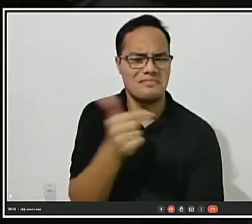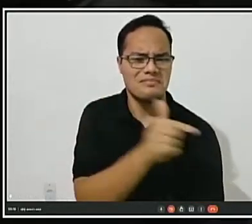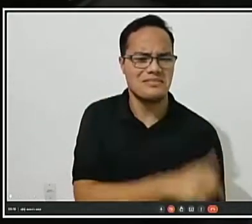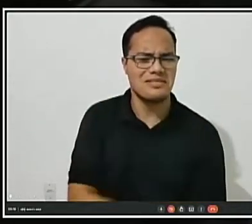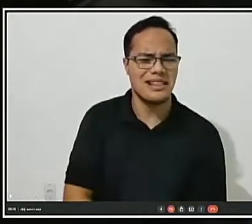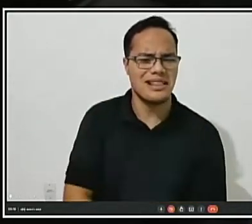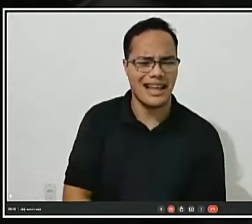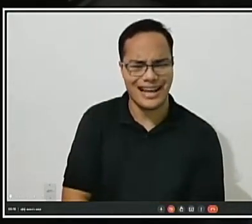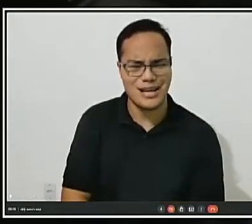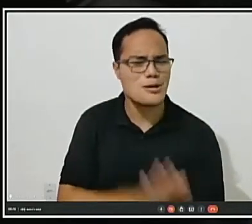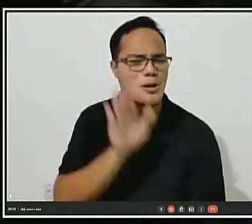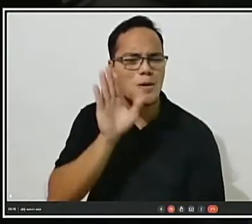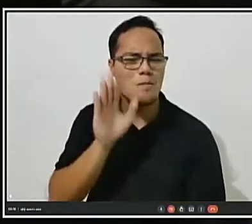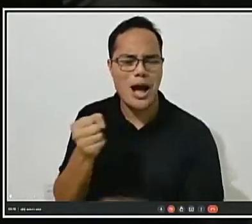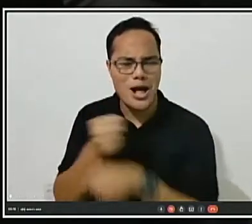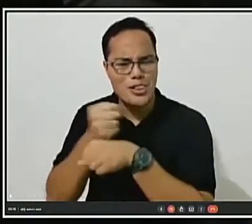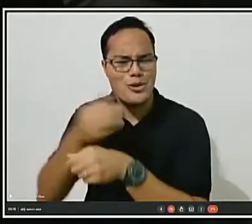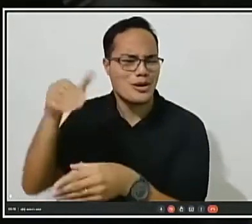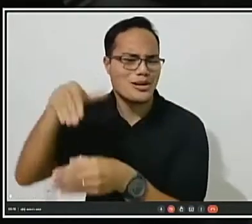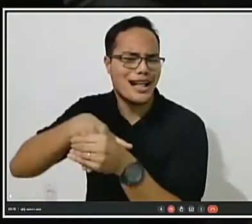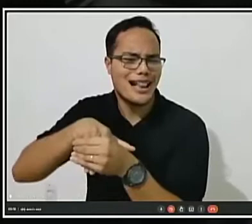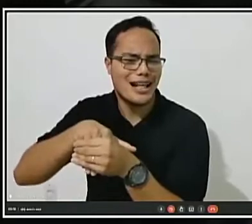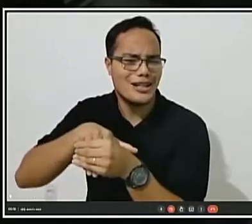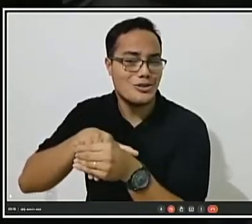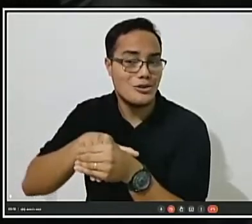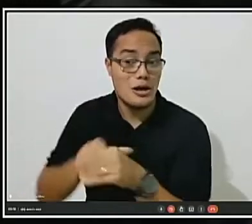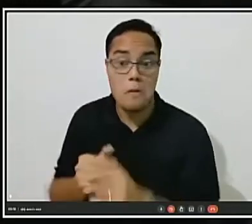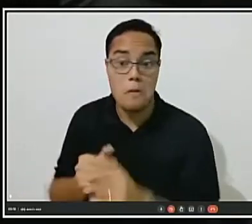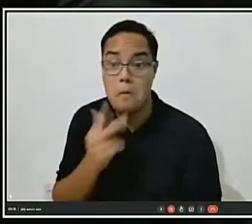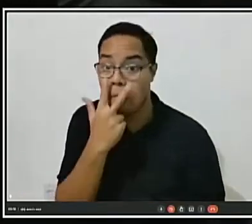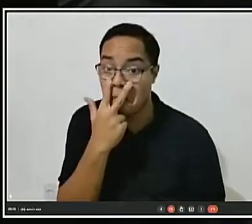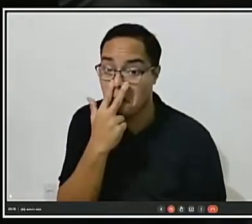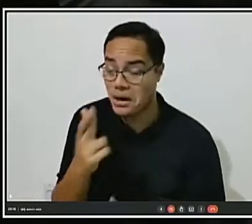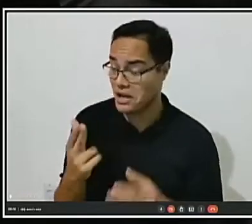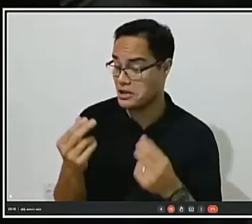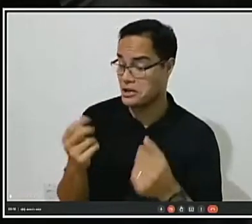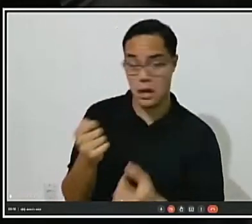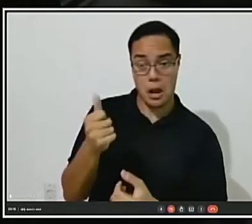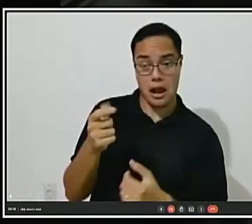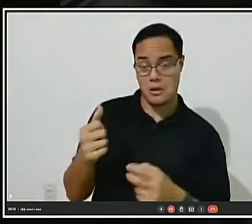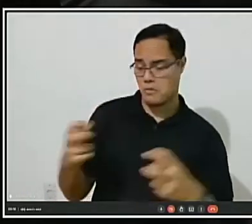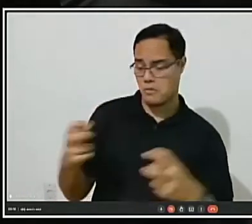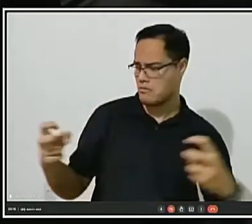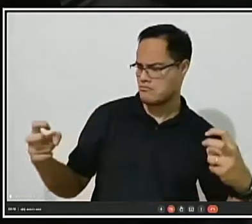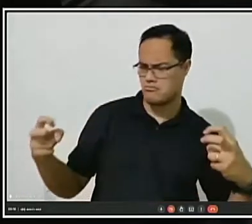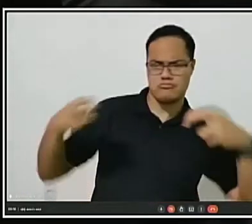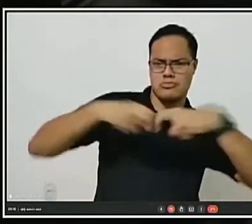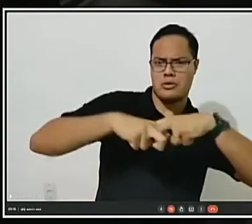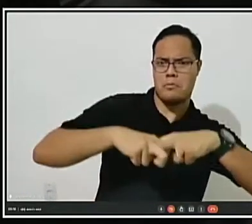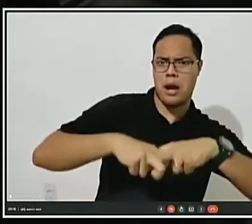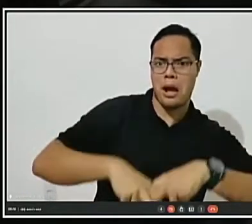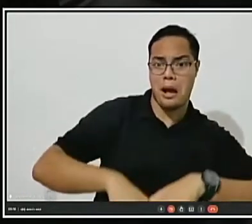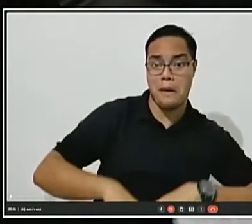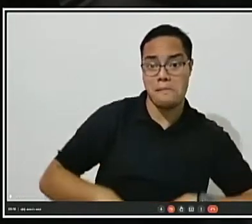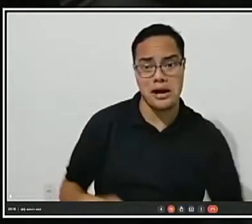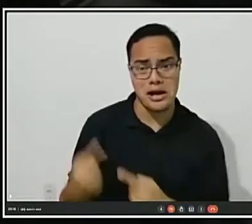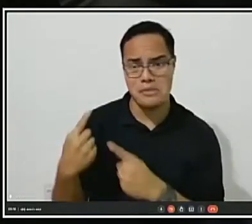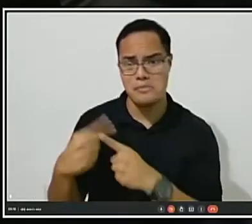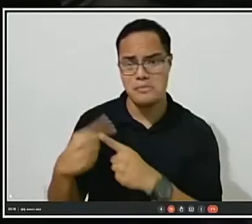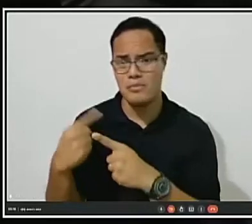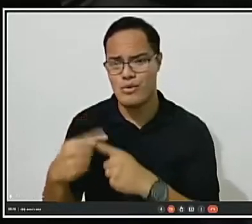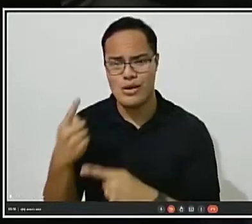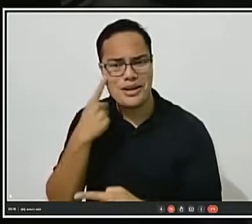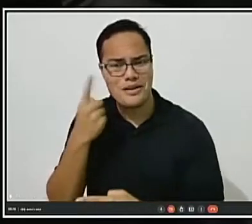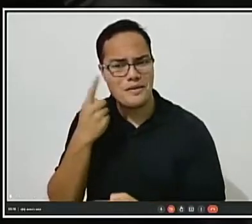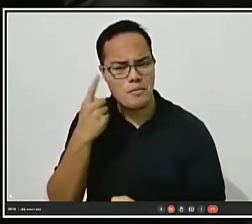eleitoral, quase que dá acidente lá com um carro importado, com um carrão de candidatos se batendo lá nos bairros.